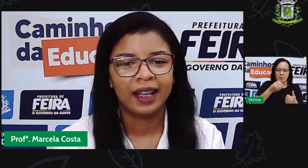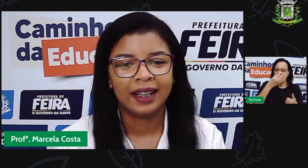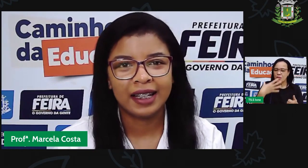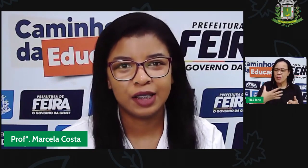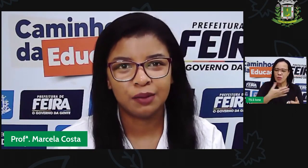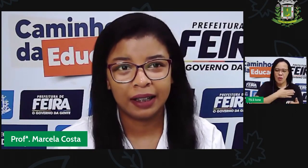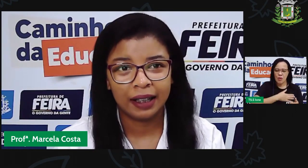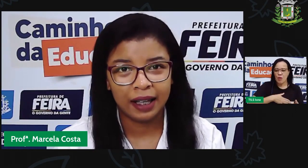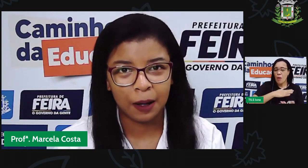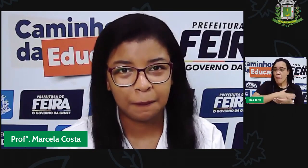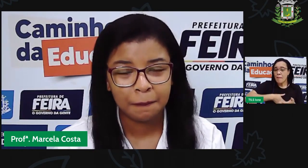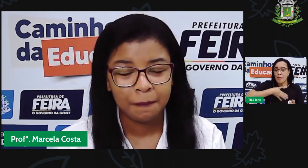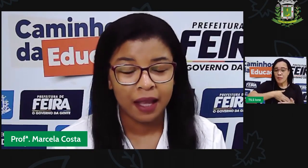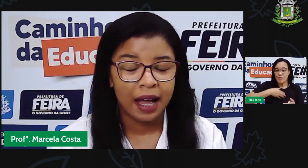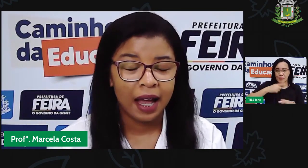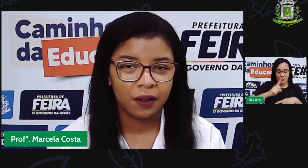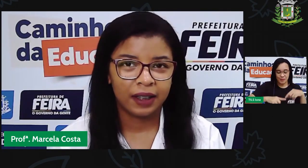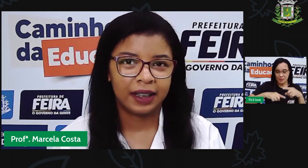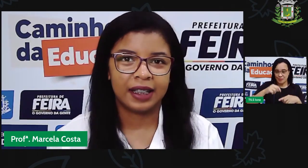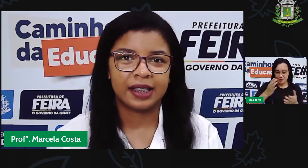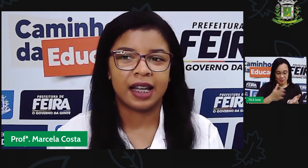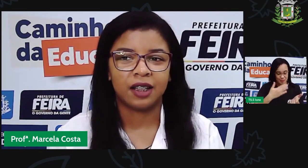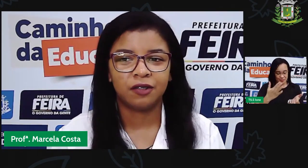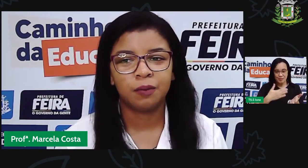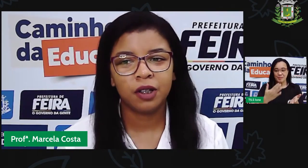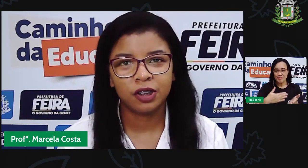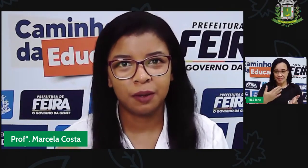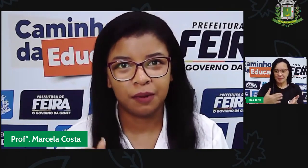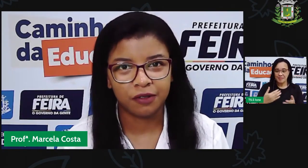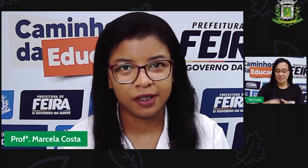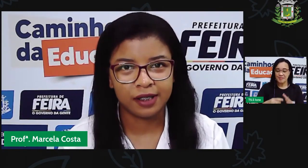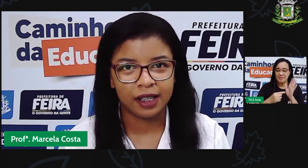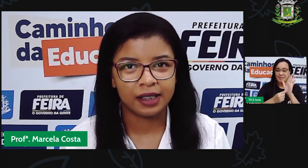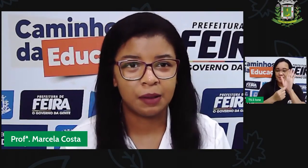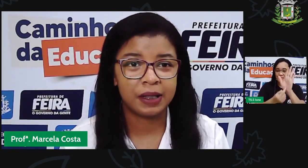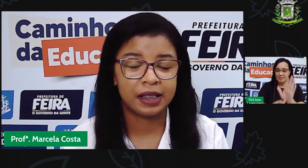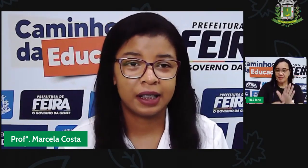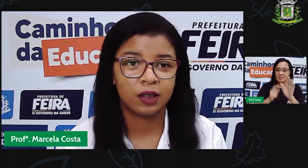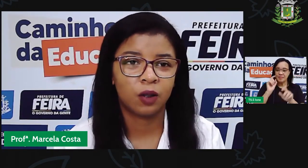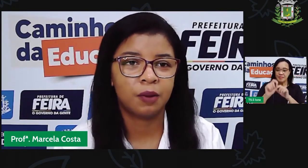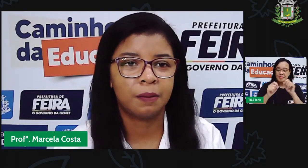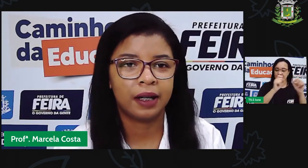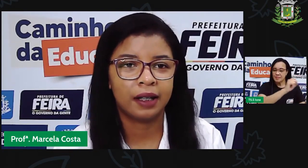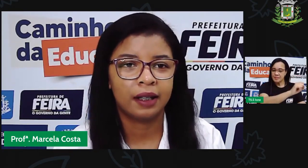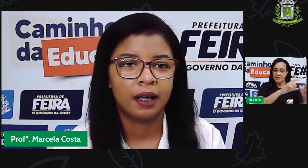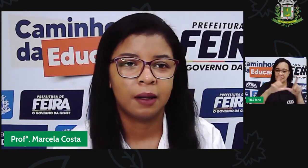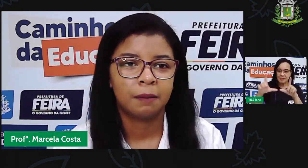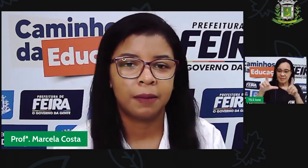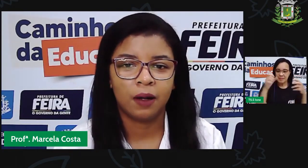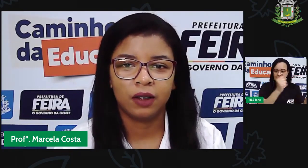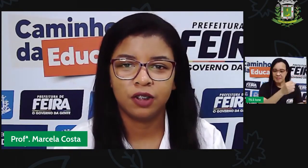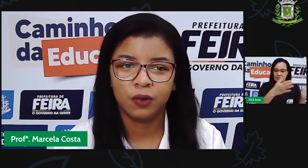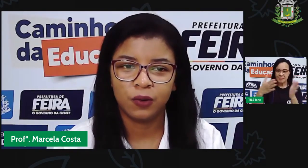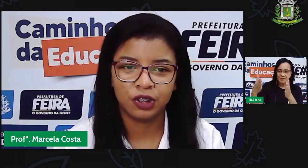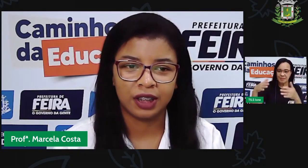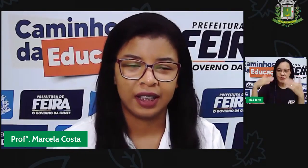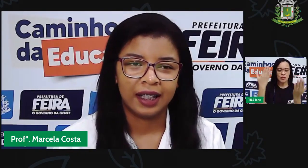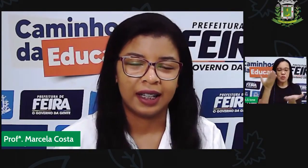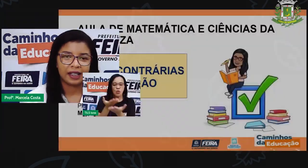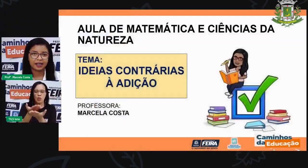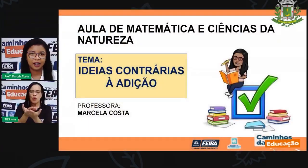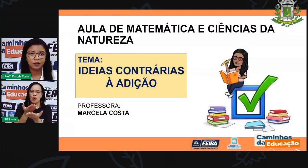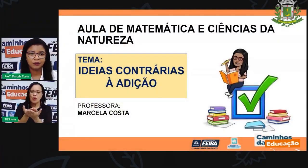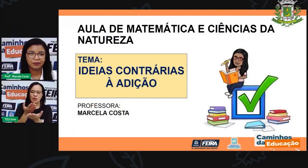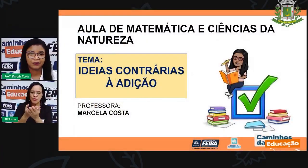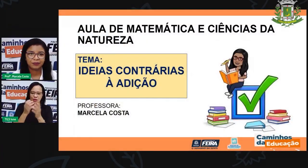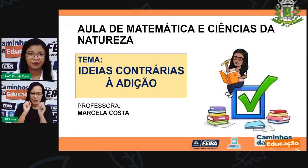amor desse material. Agora, eu vou mostrar aqueles, aqueles, eu preparei para a aula de hoje.